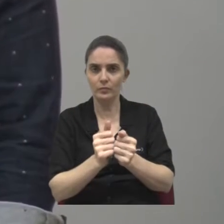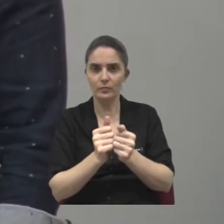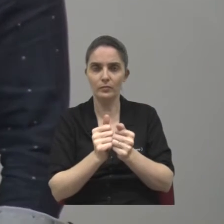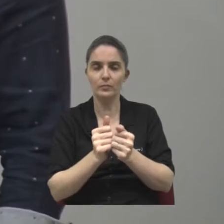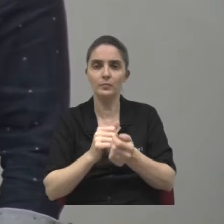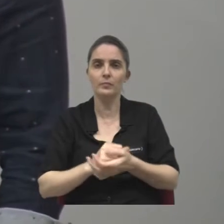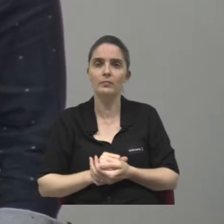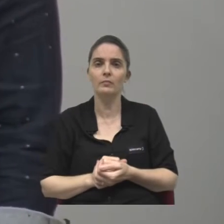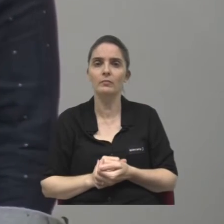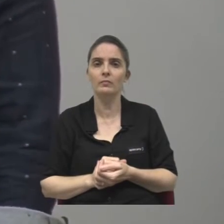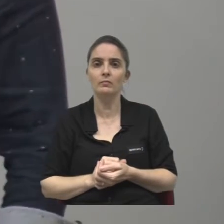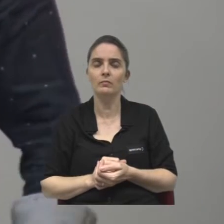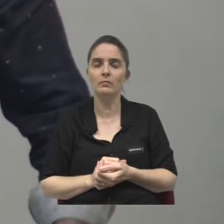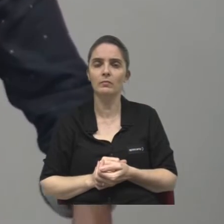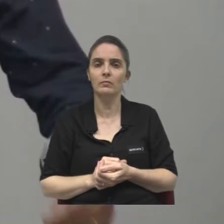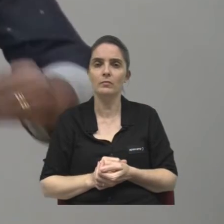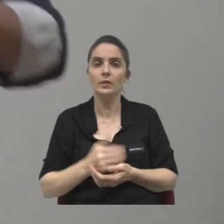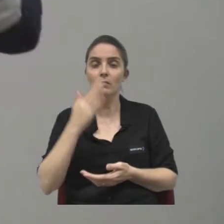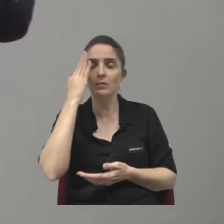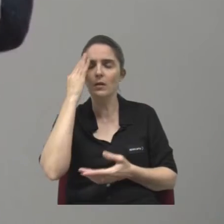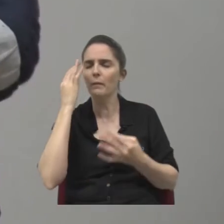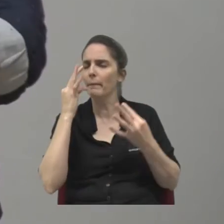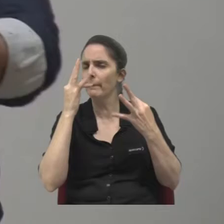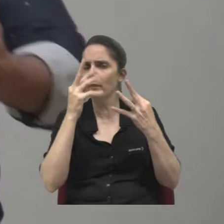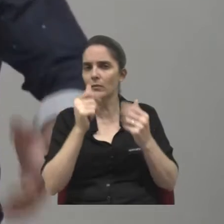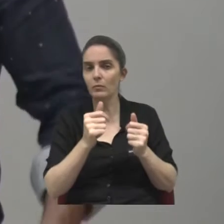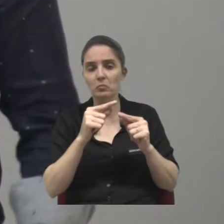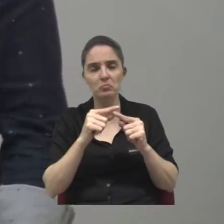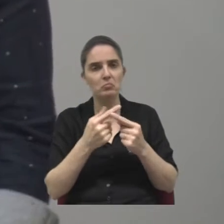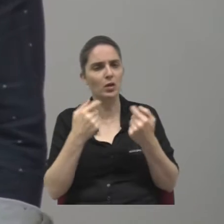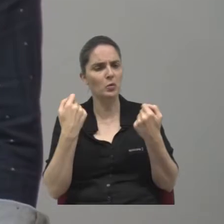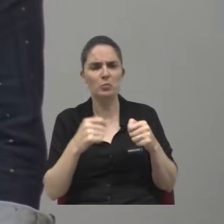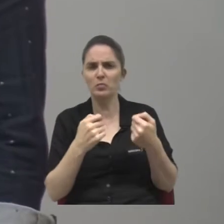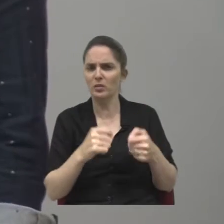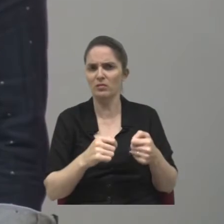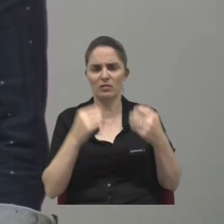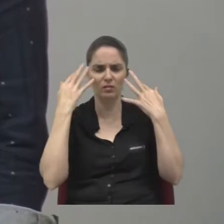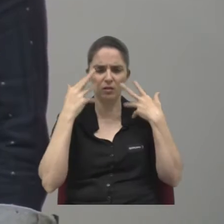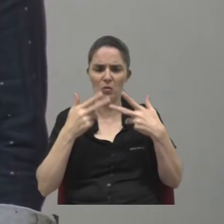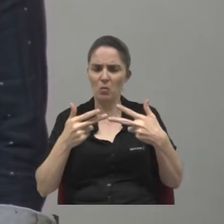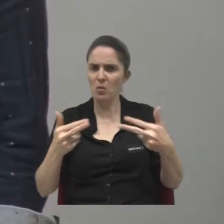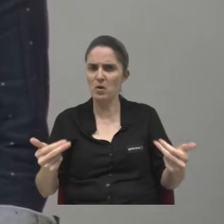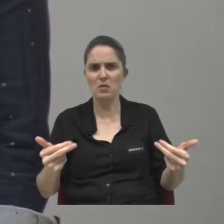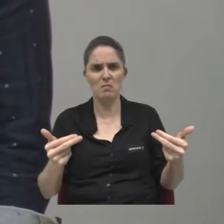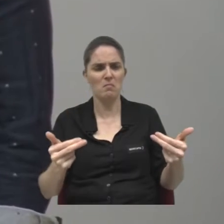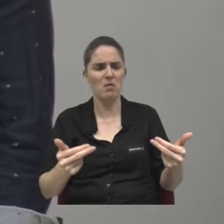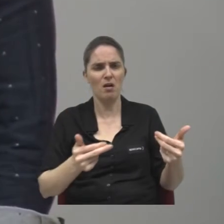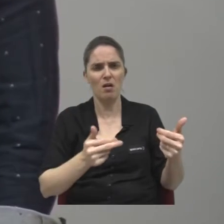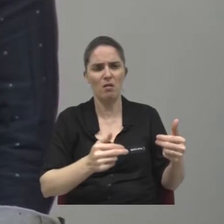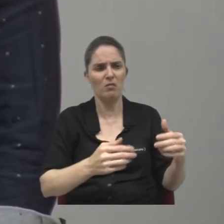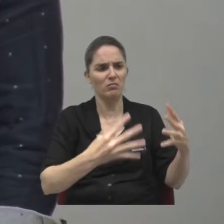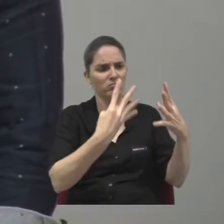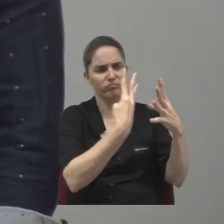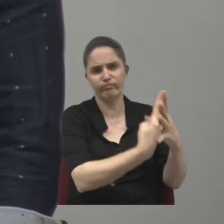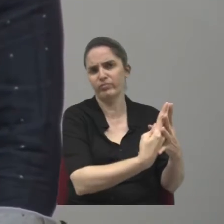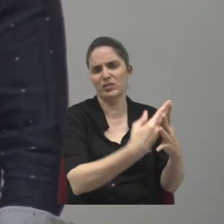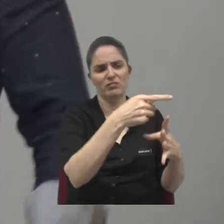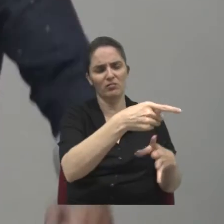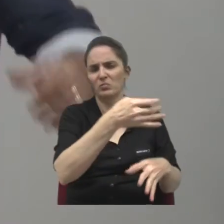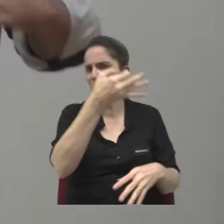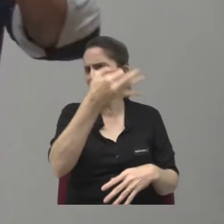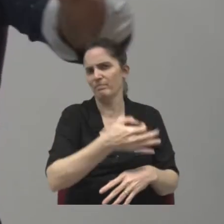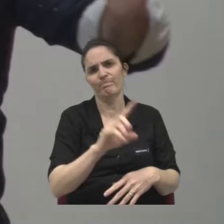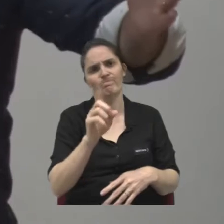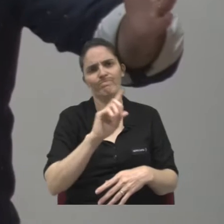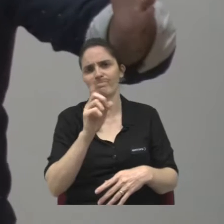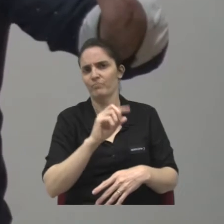o animal sem que o tenha encarcerado dentro de um lugar que, ao meu ver, não é o ideal. Não foi o prefeito, acho que